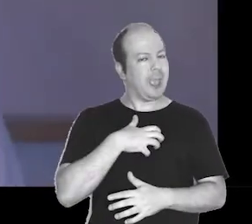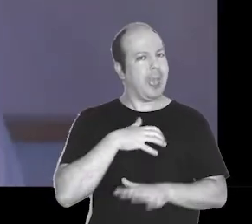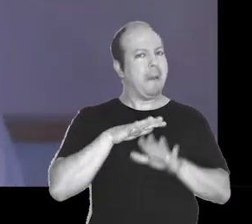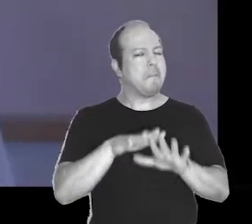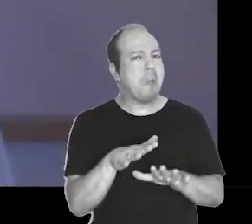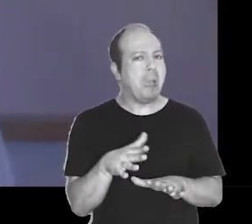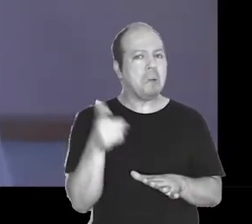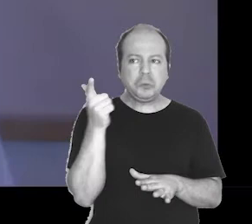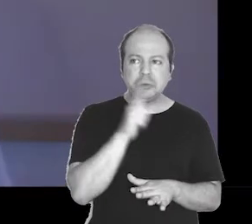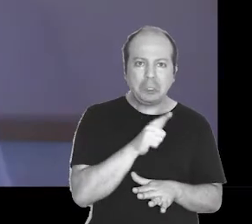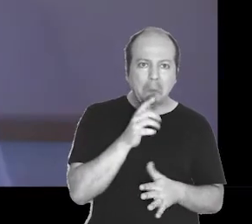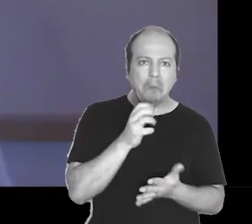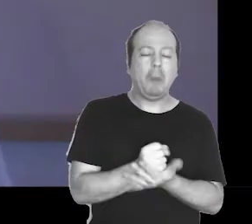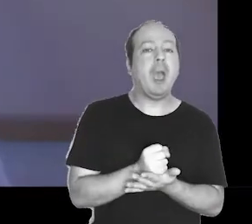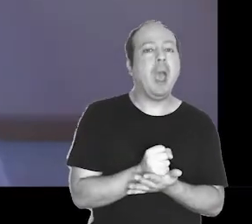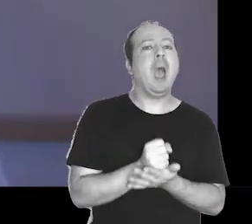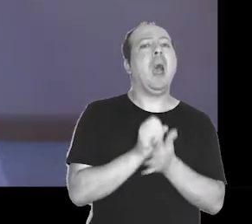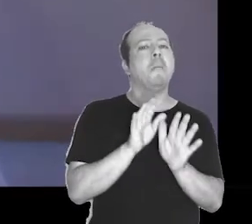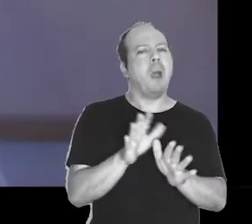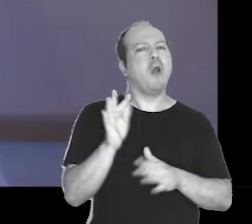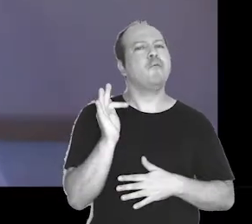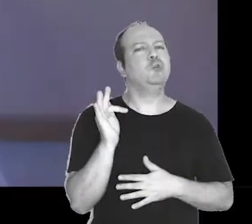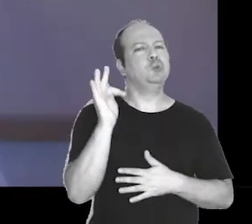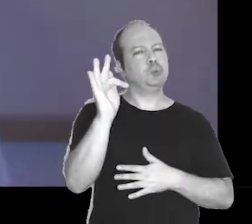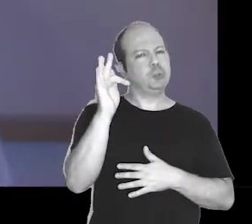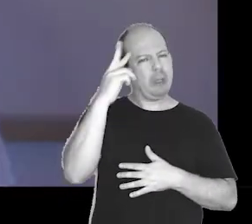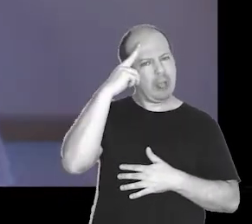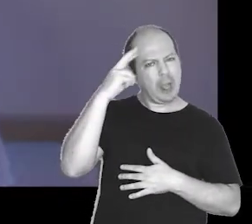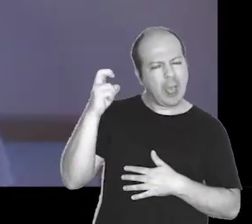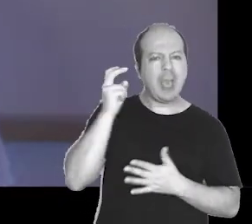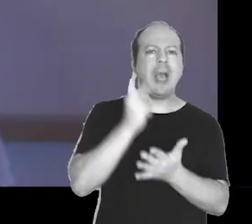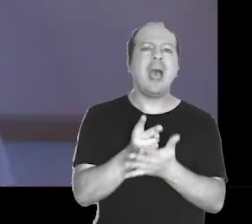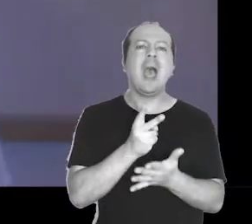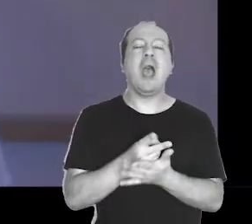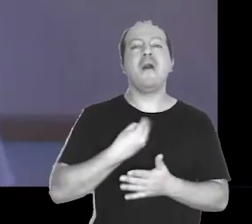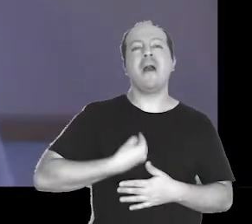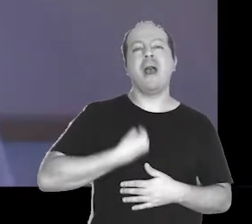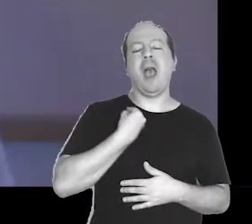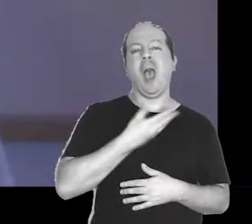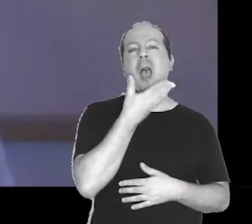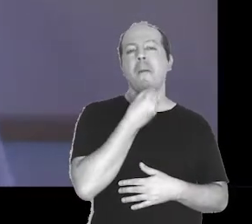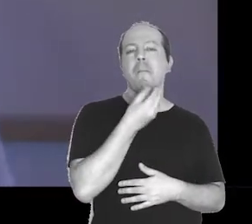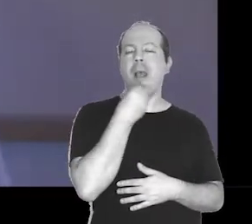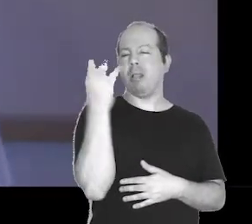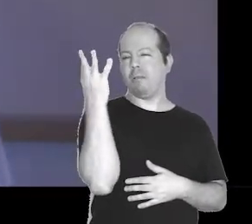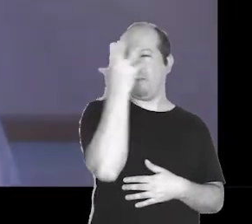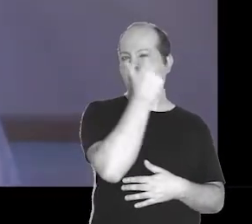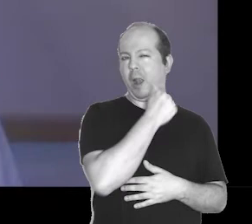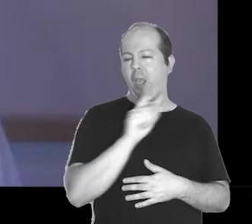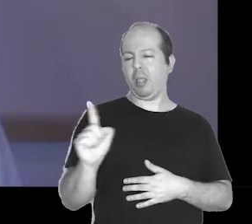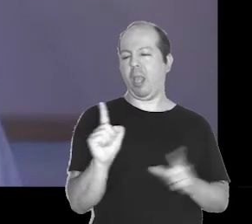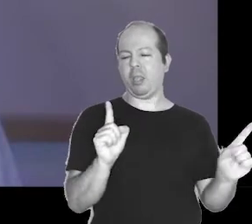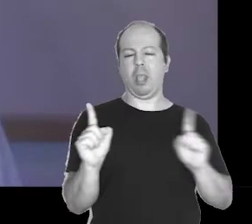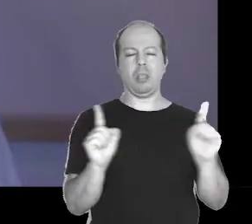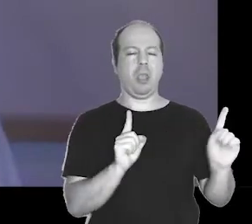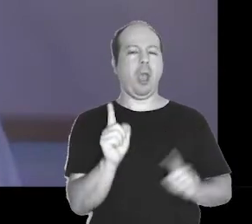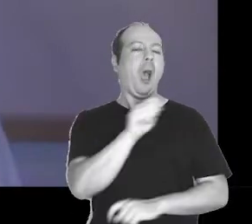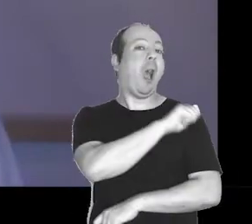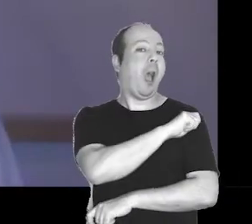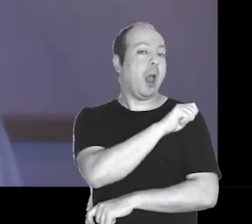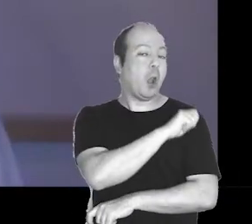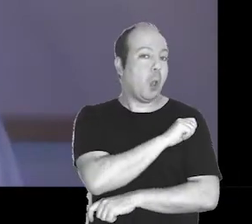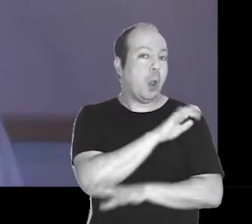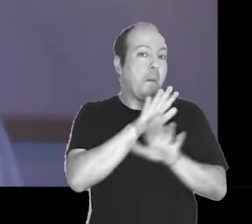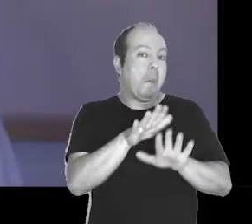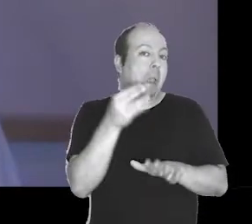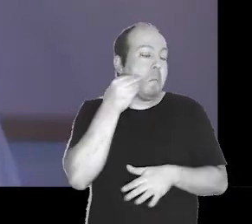não o impediu de, no futuro, já como mestre, continuar vivendo cercado de belos rapazes como alunos. Nada disso, porém, faz com que